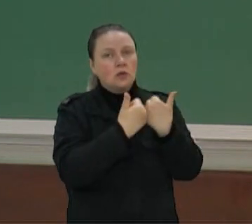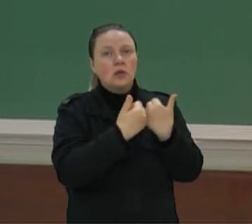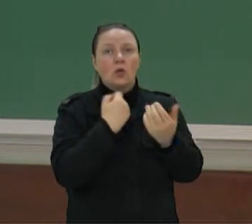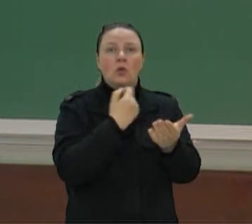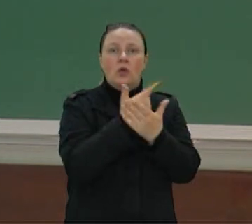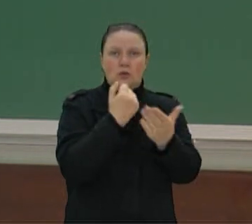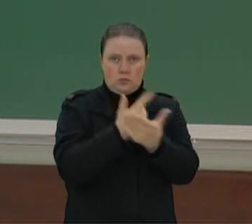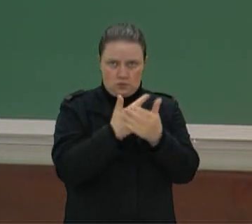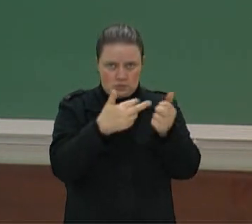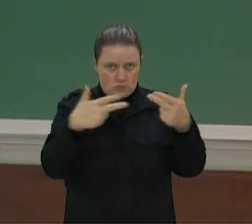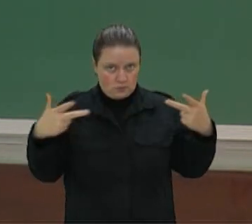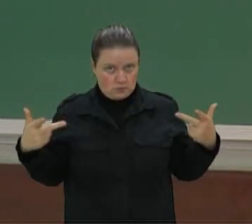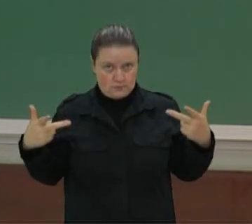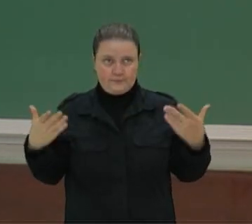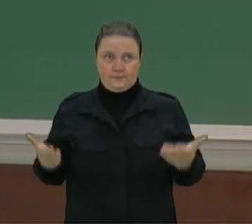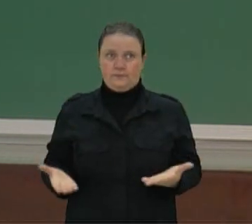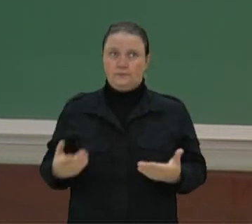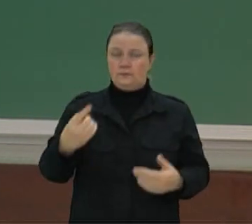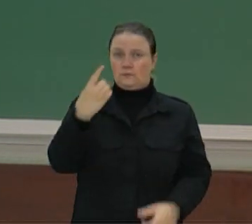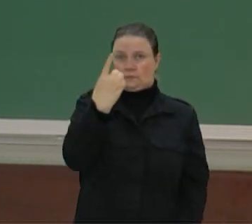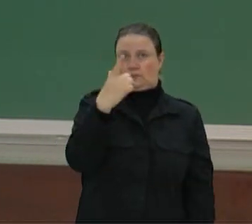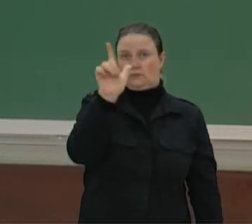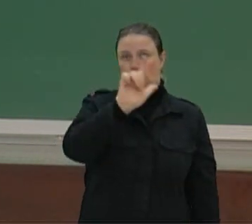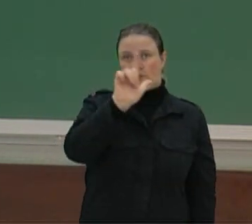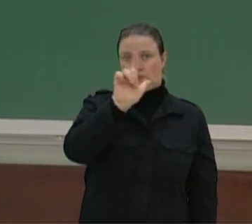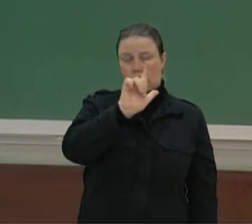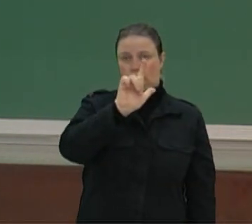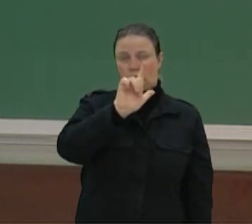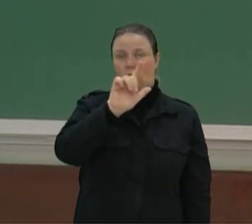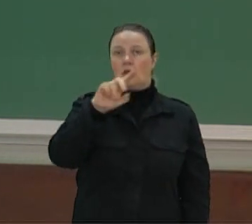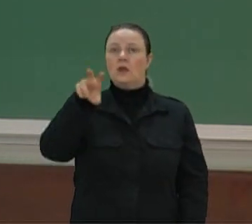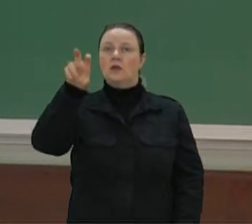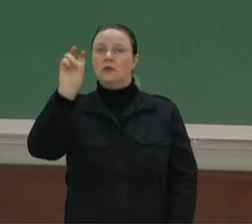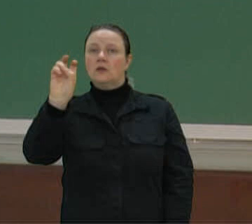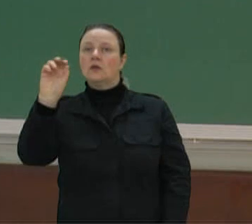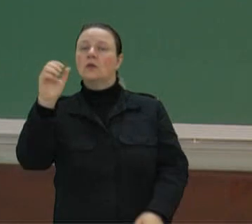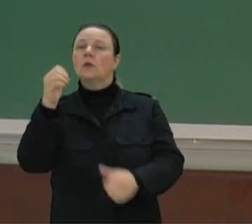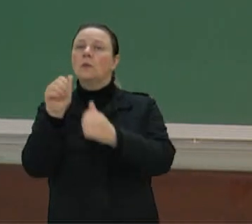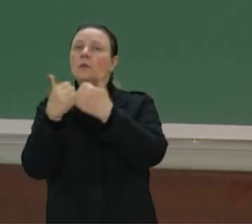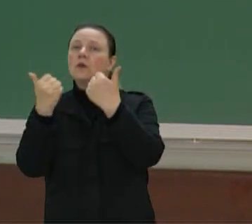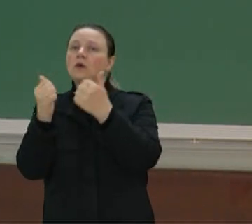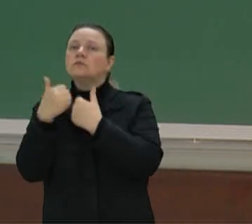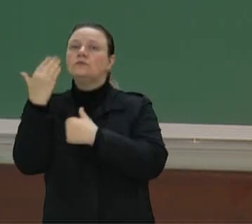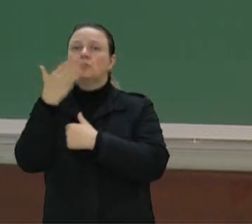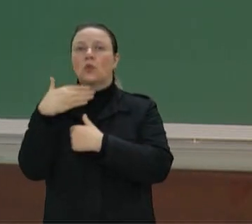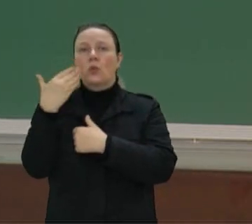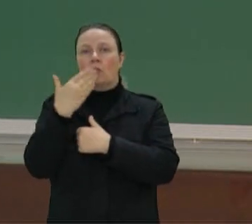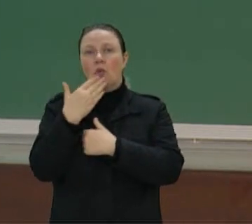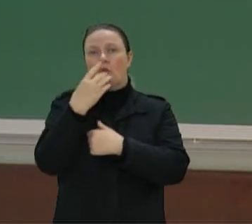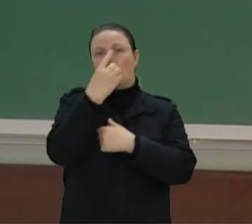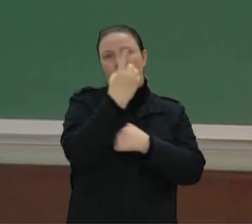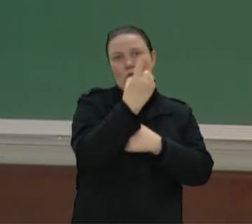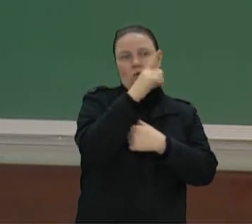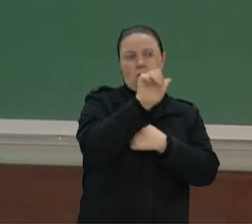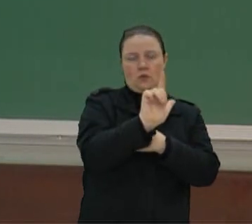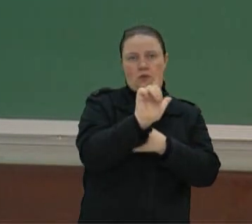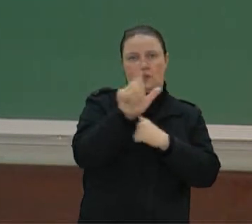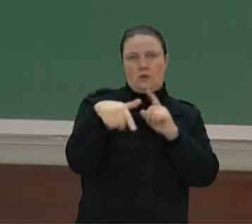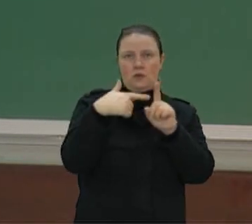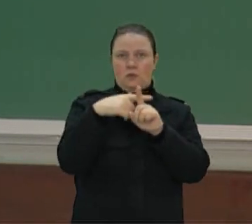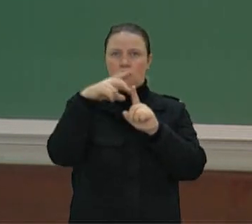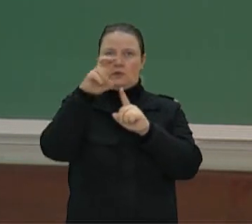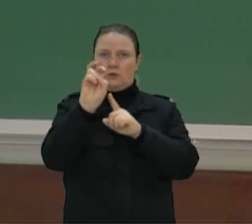Olha só. O que ele comprou? 1 litro de leite e 5 pães doces. Então, 1L